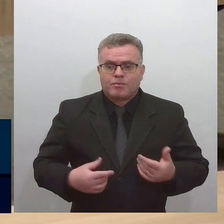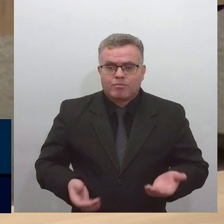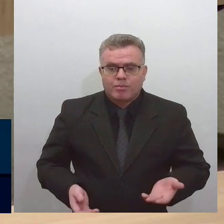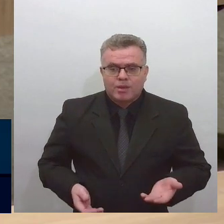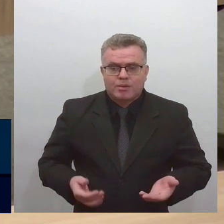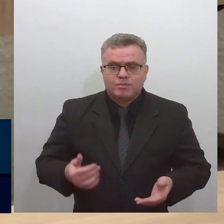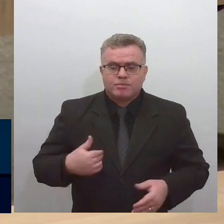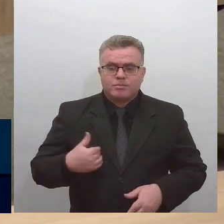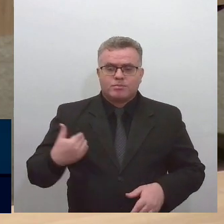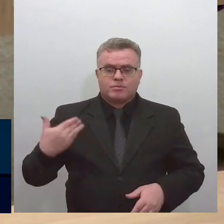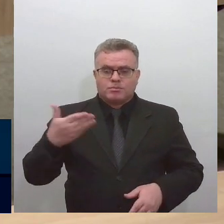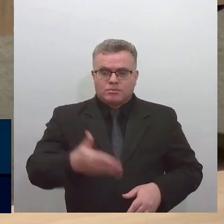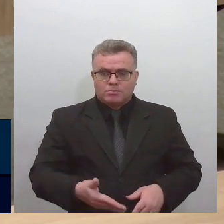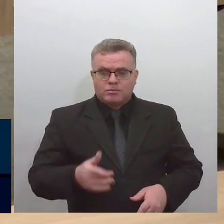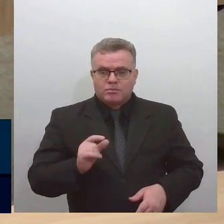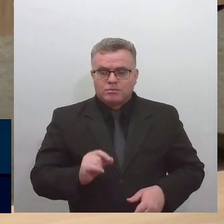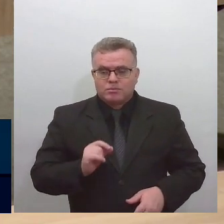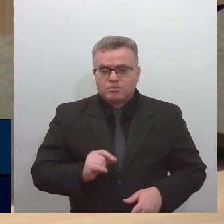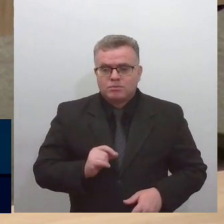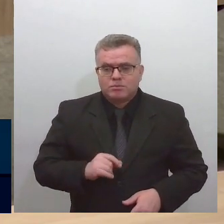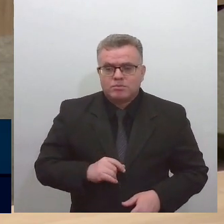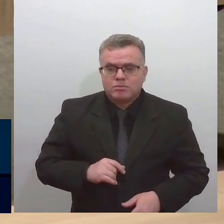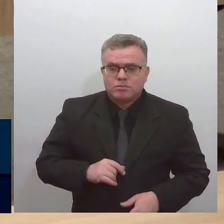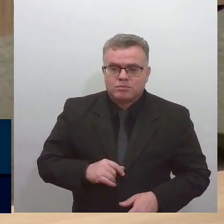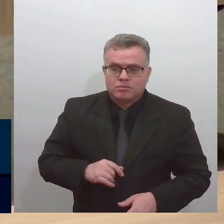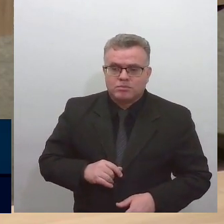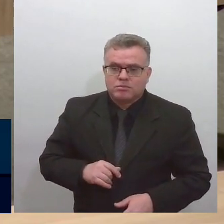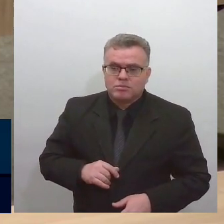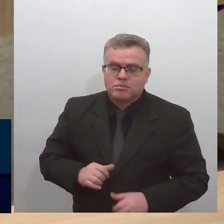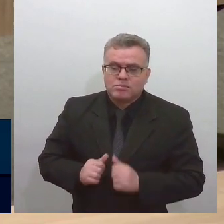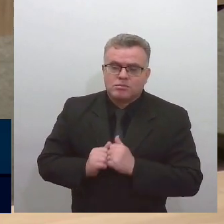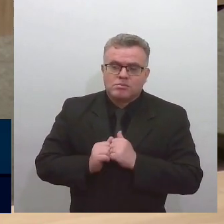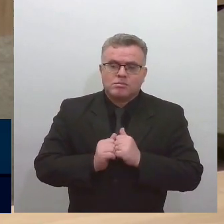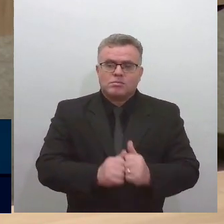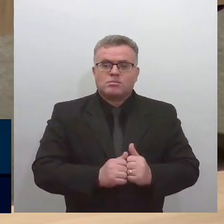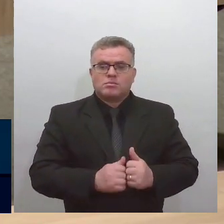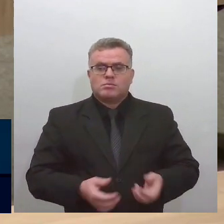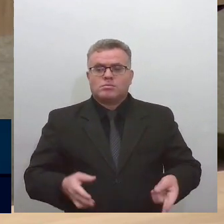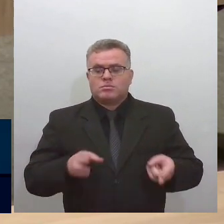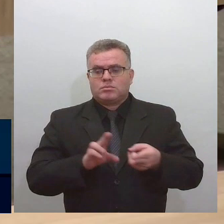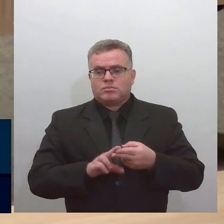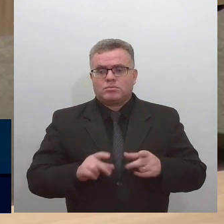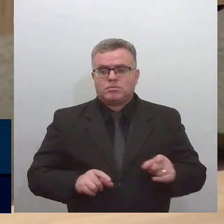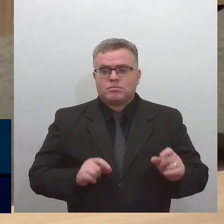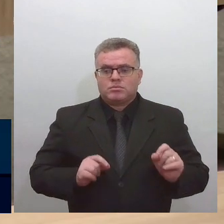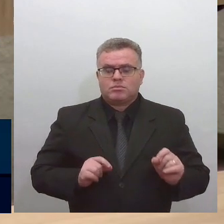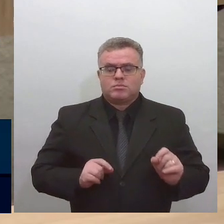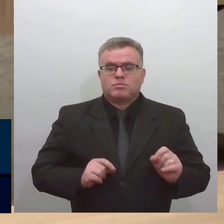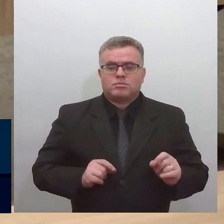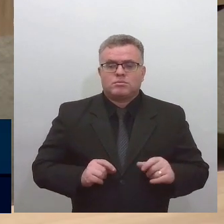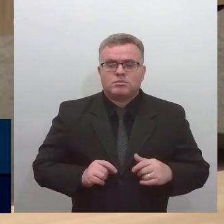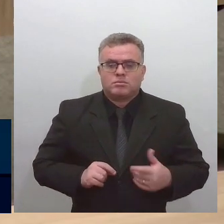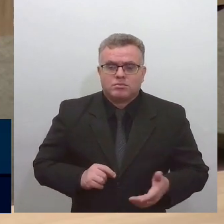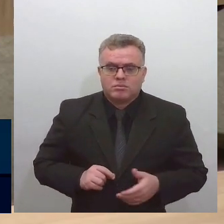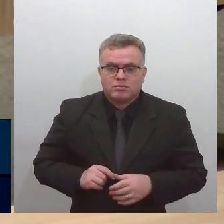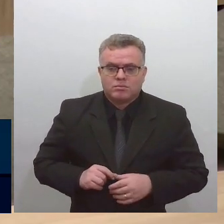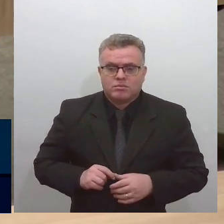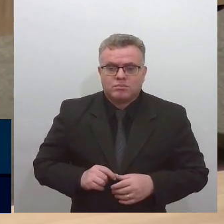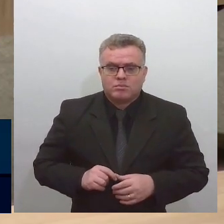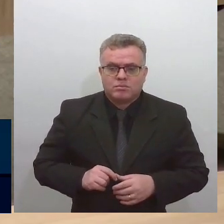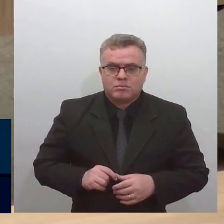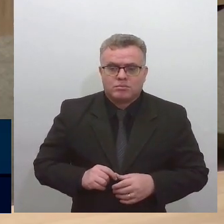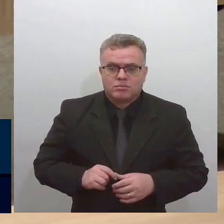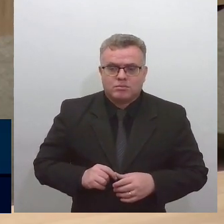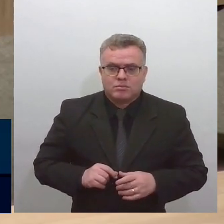travessia das dos acompanhantes dos visitantes daqueles das pessoas que estavam